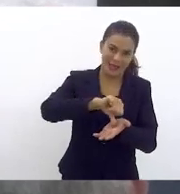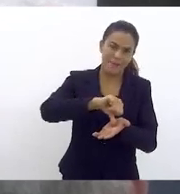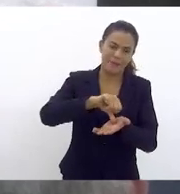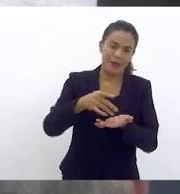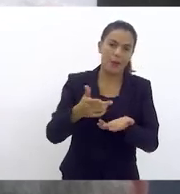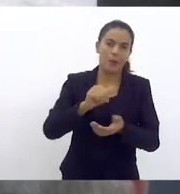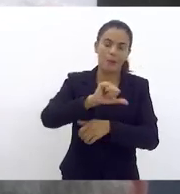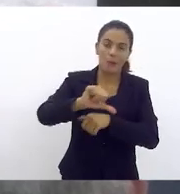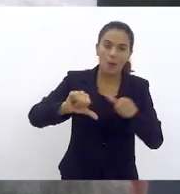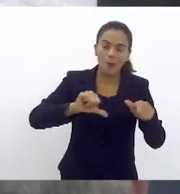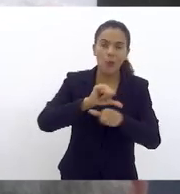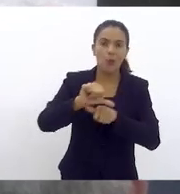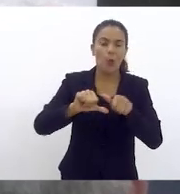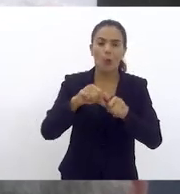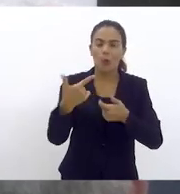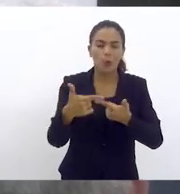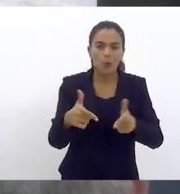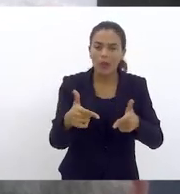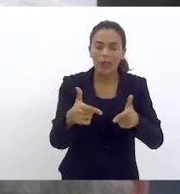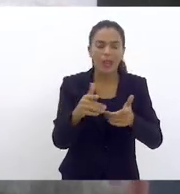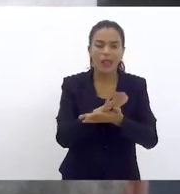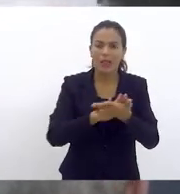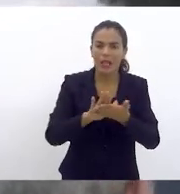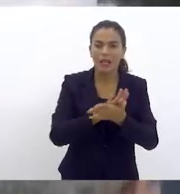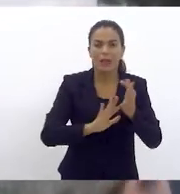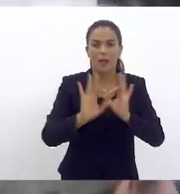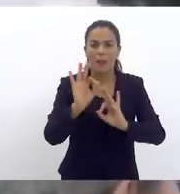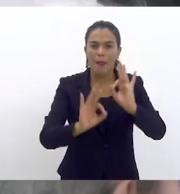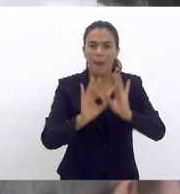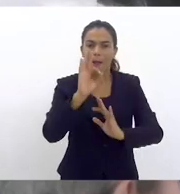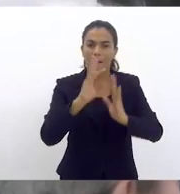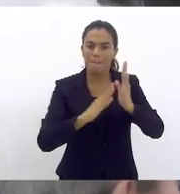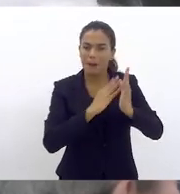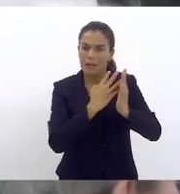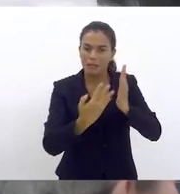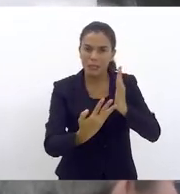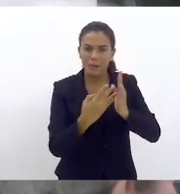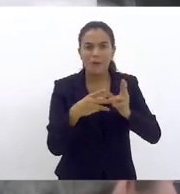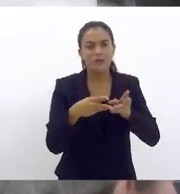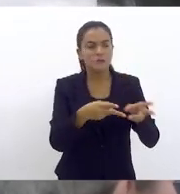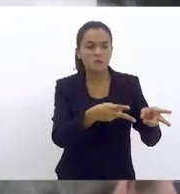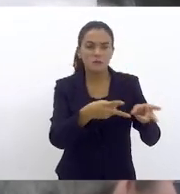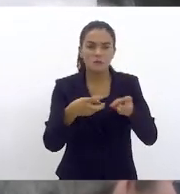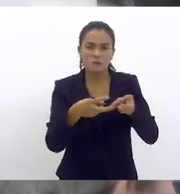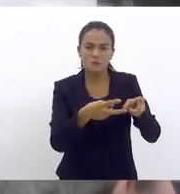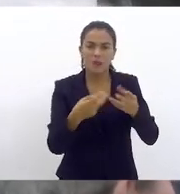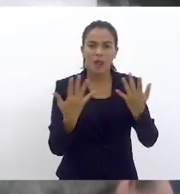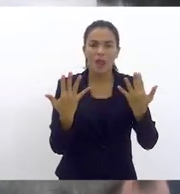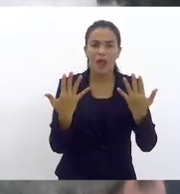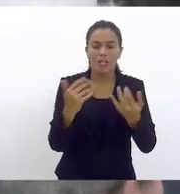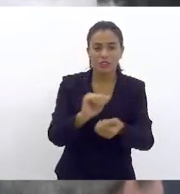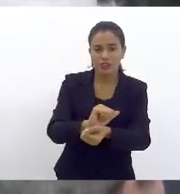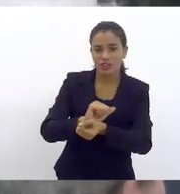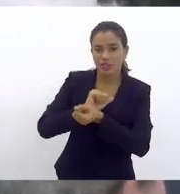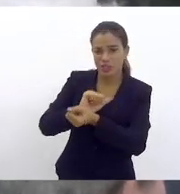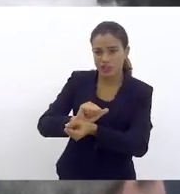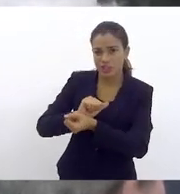planejamento Nossa fusão sem planejamento um passado econômico baseado na exploração da mão de obra escrava